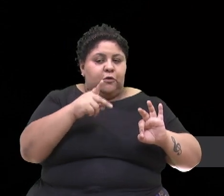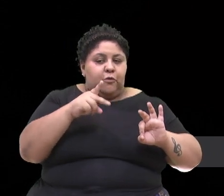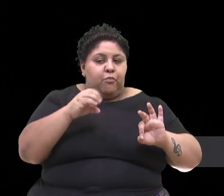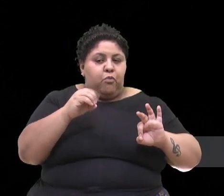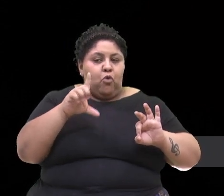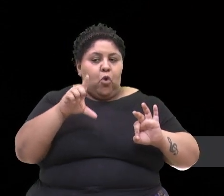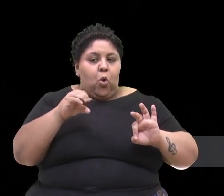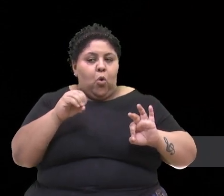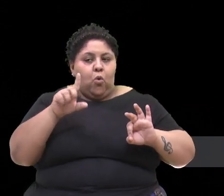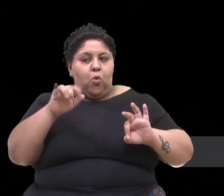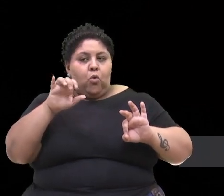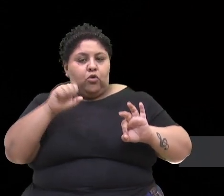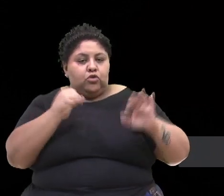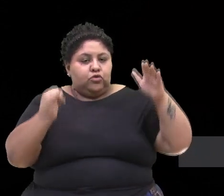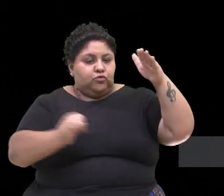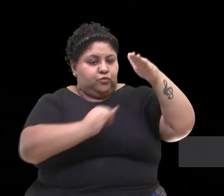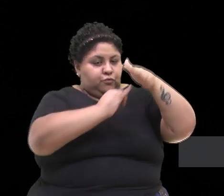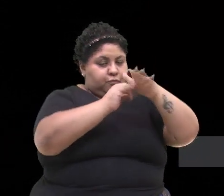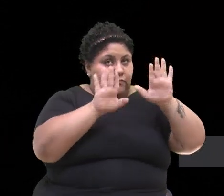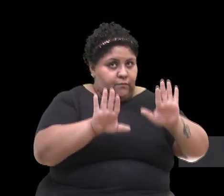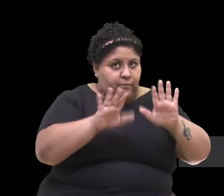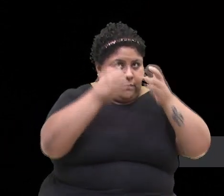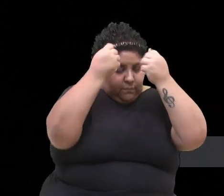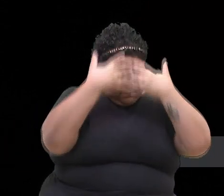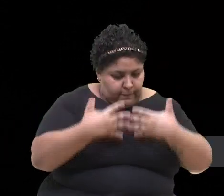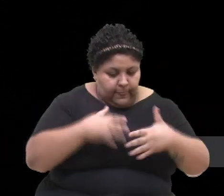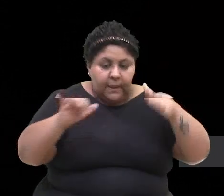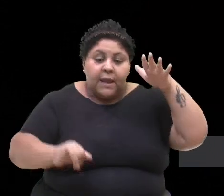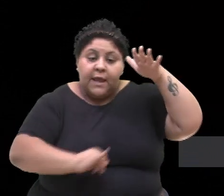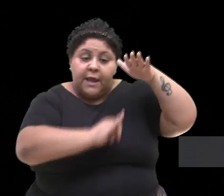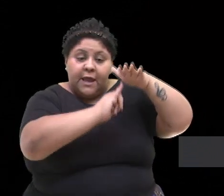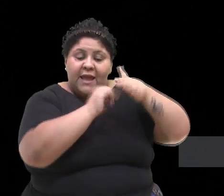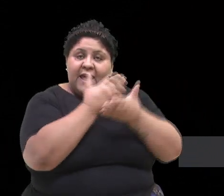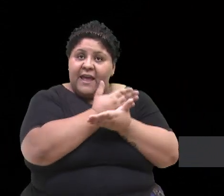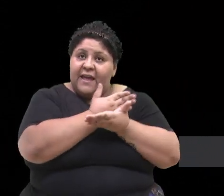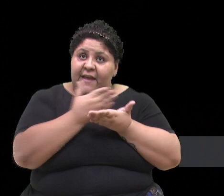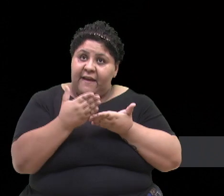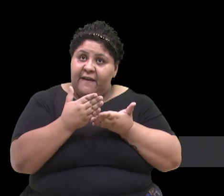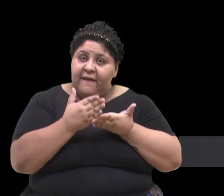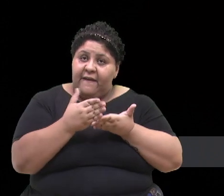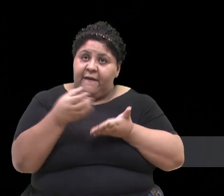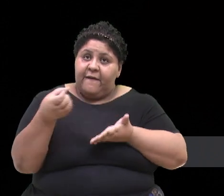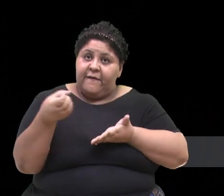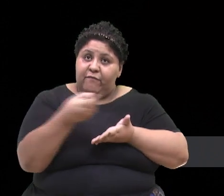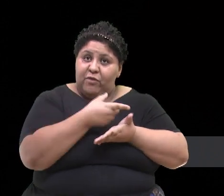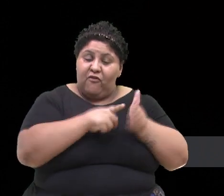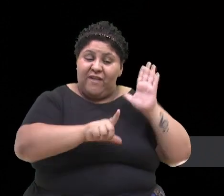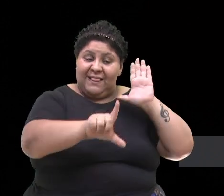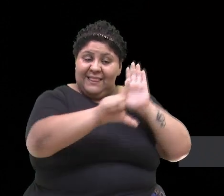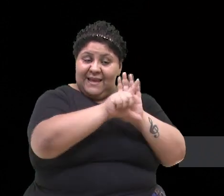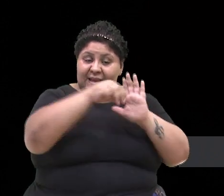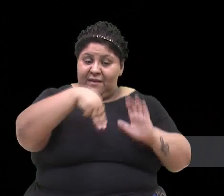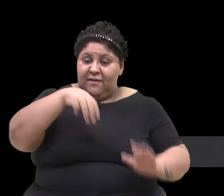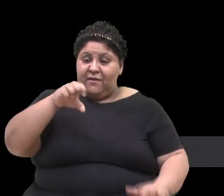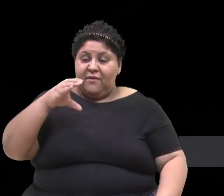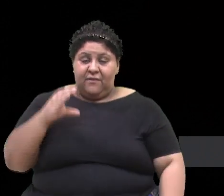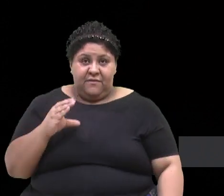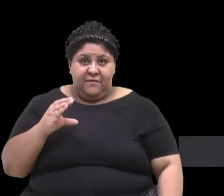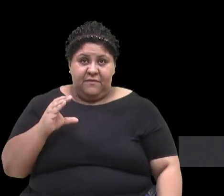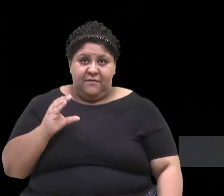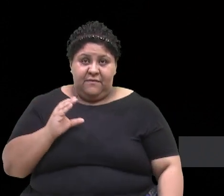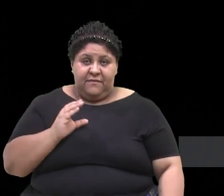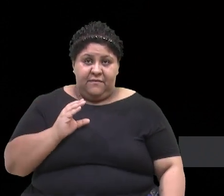didático, o Instituto Federal de Caxias, a partir de uma nova portaria do MEC, estamos